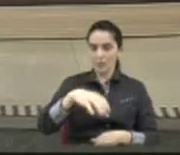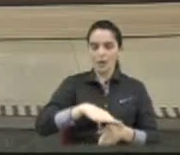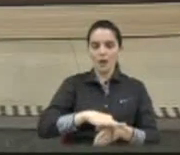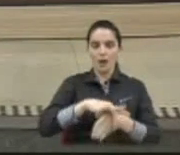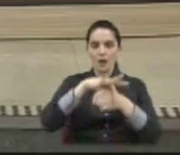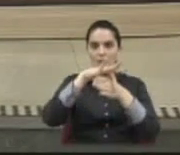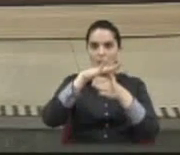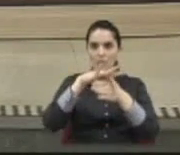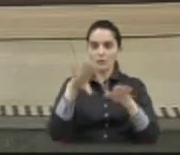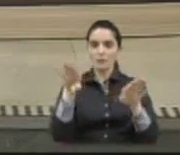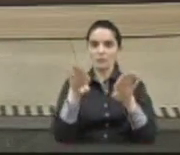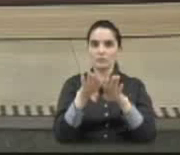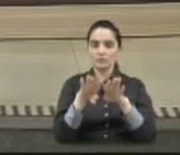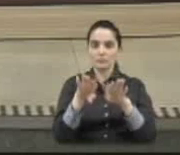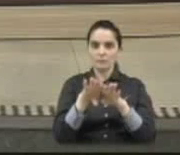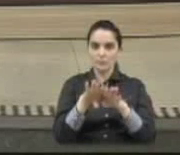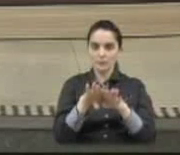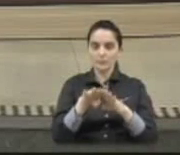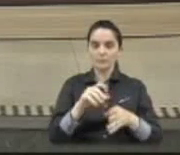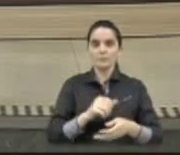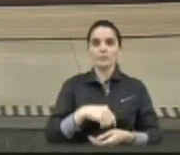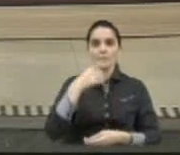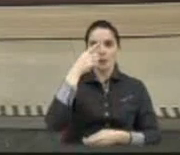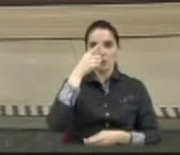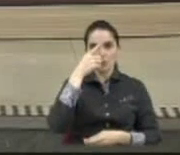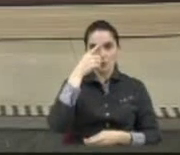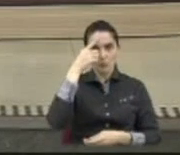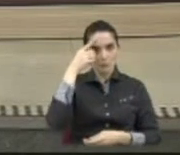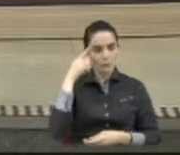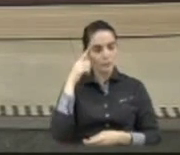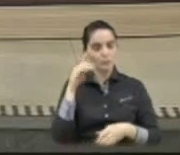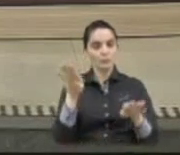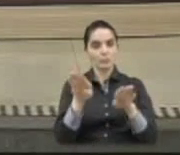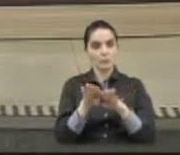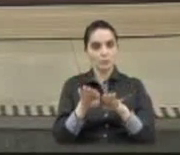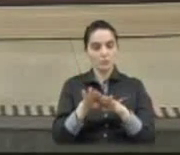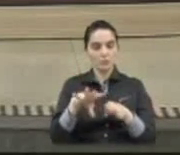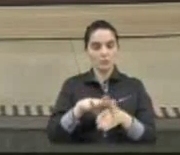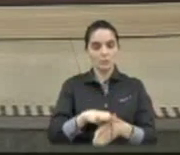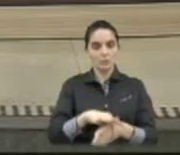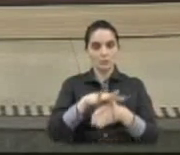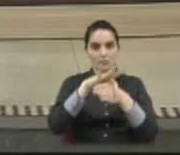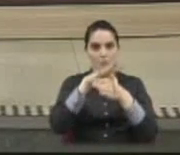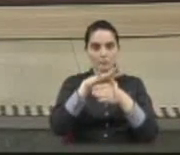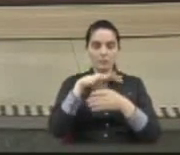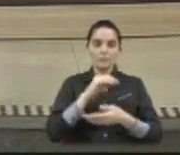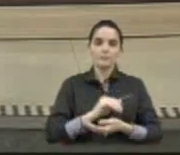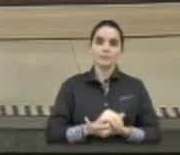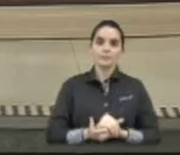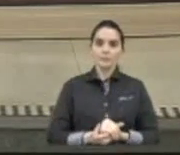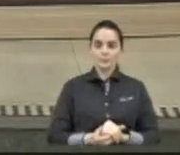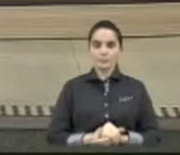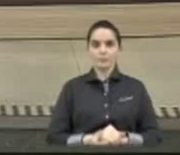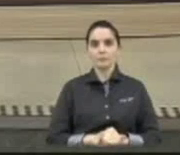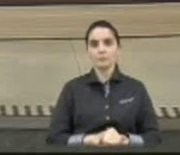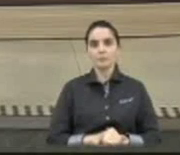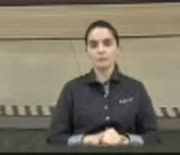PSD, PSDB, DEM Solidariedade. Wilson Nunes Cerqueira, líder do bloco PT, PMDB.